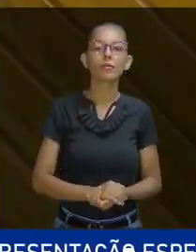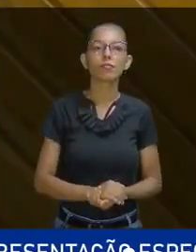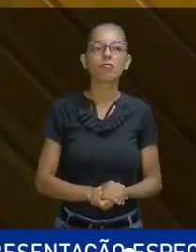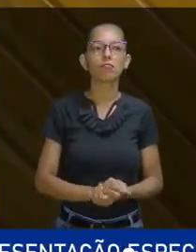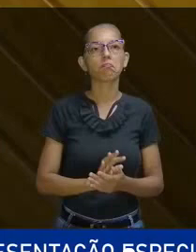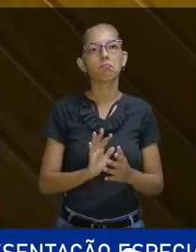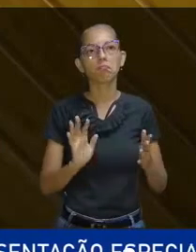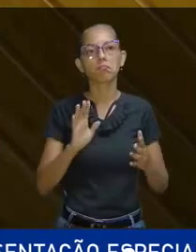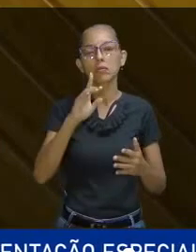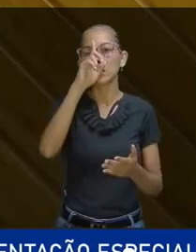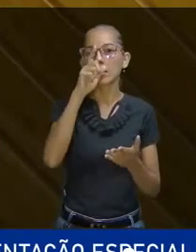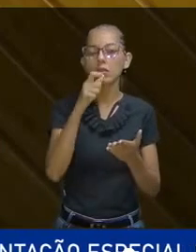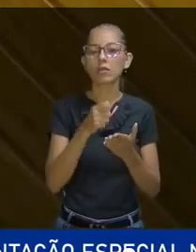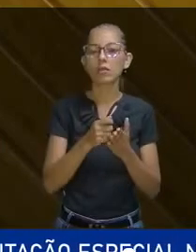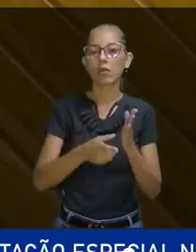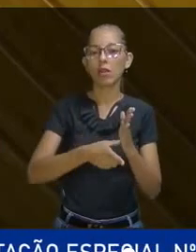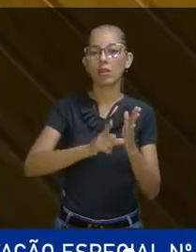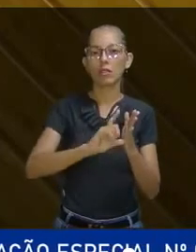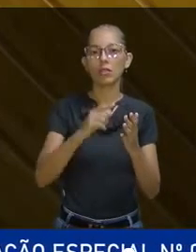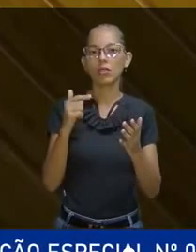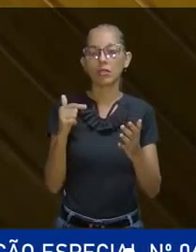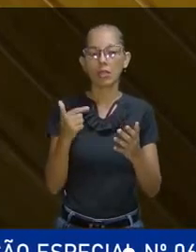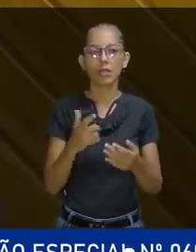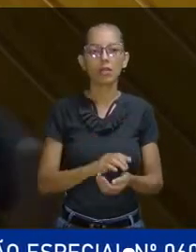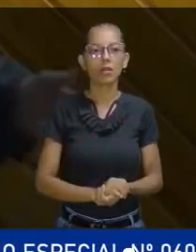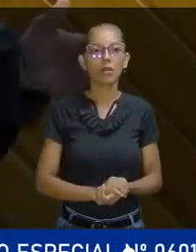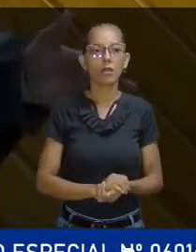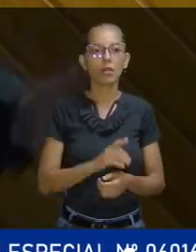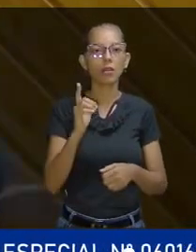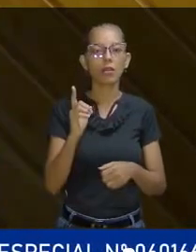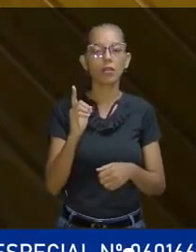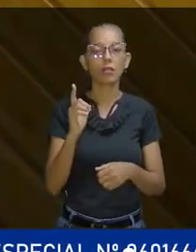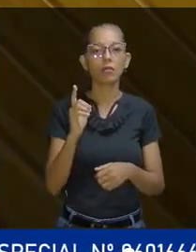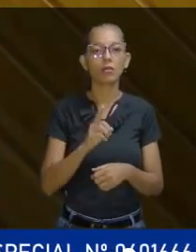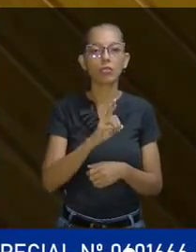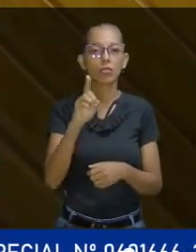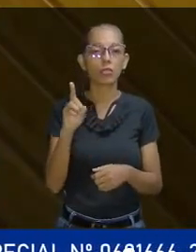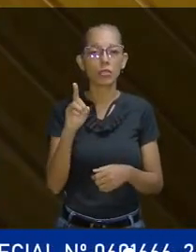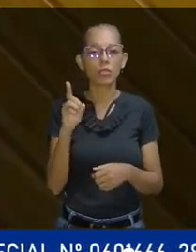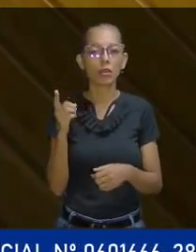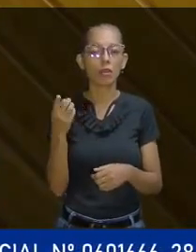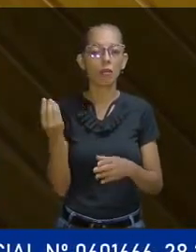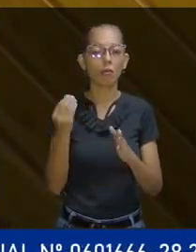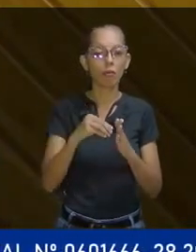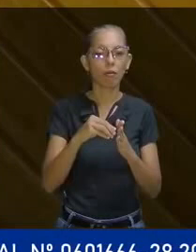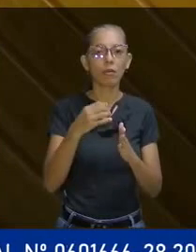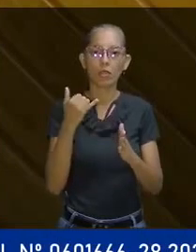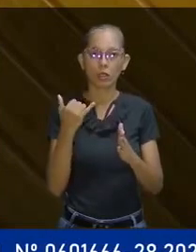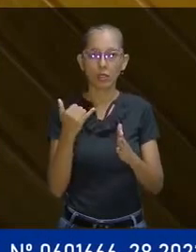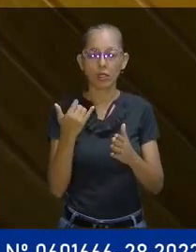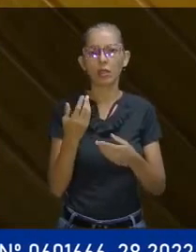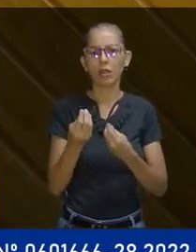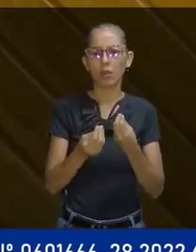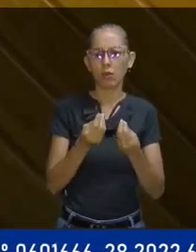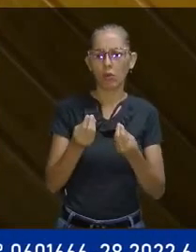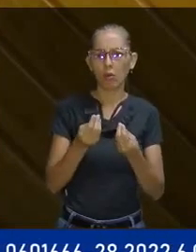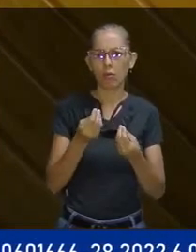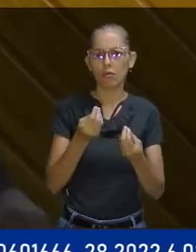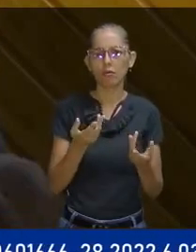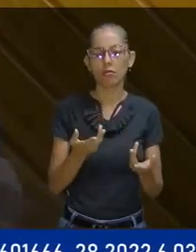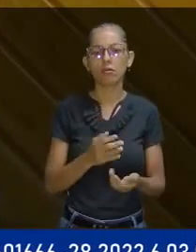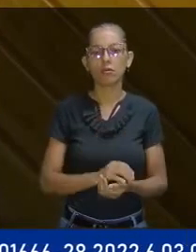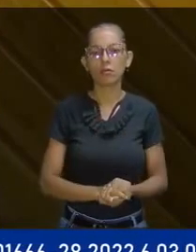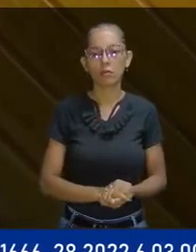prévia autorizando o acesso aos dados dos celulares, essas provas eram havidas como nulas, e esse é um dos pontos em que a defesa